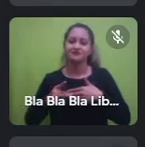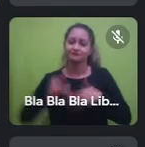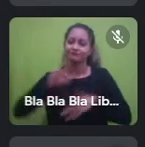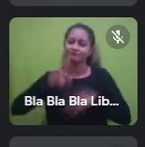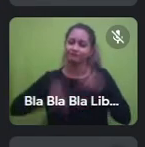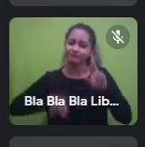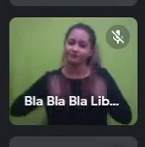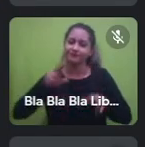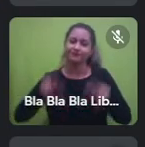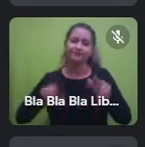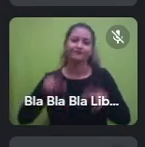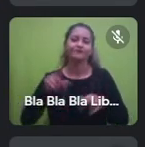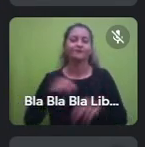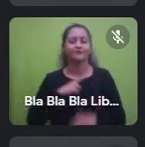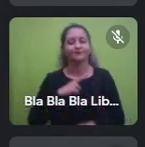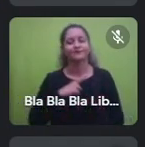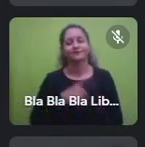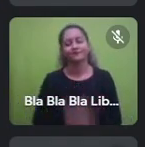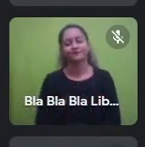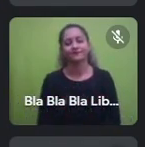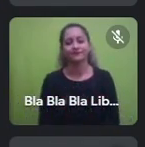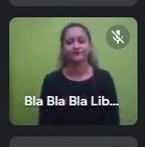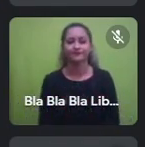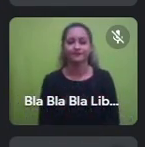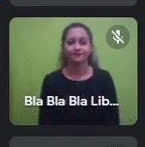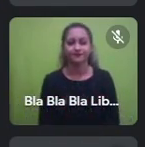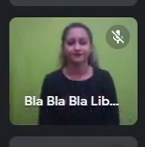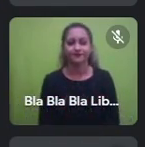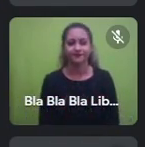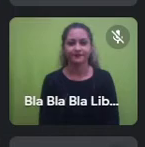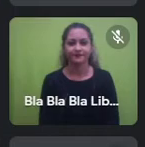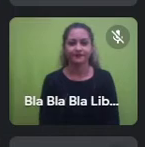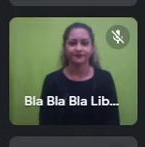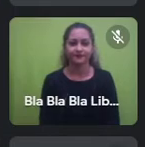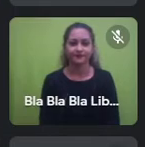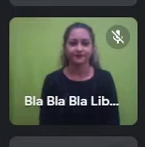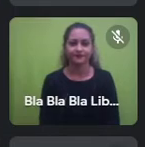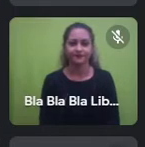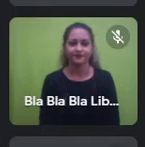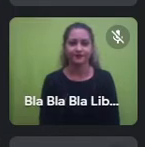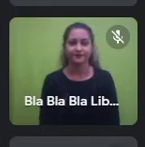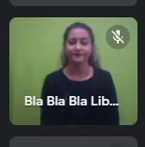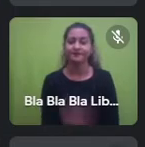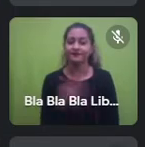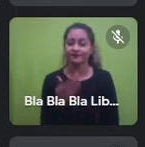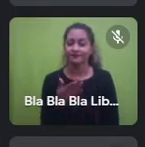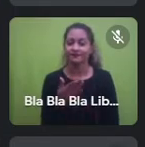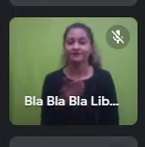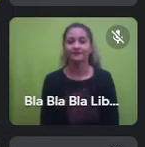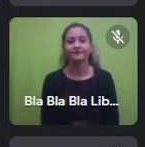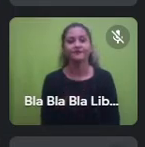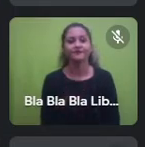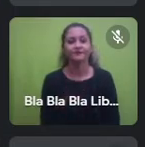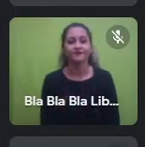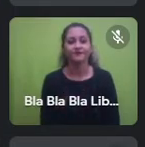de degenerações. Pode passar. Esse aqui é o nosso triângulo. Tá?